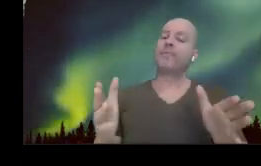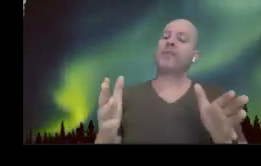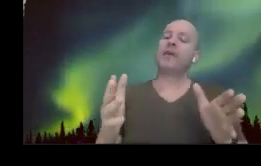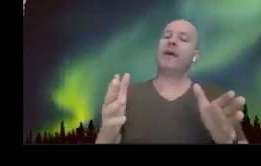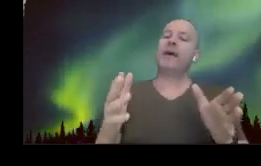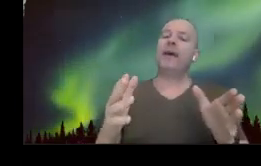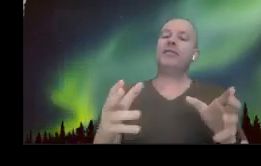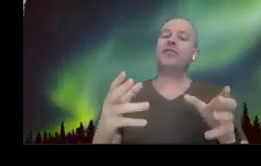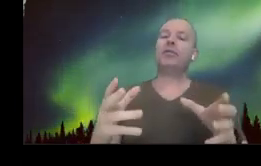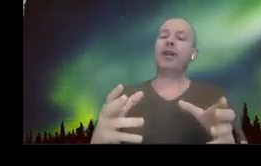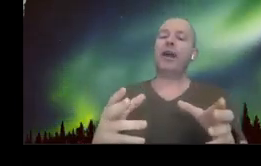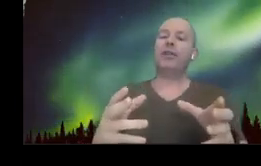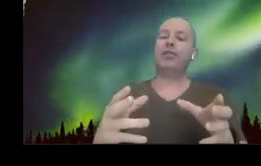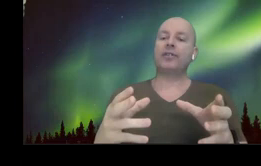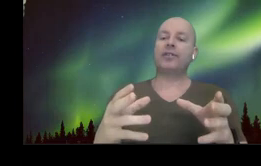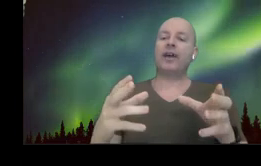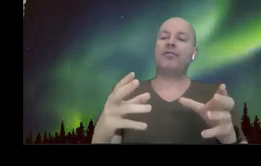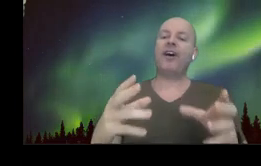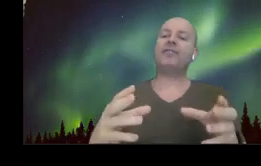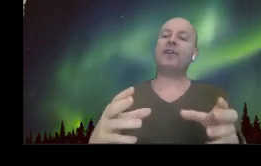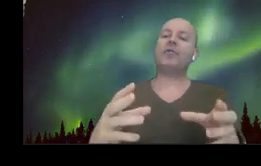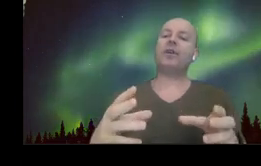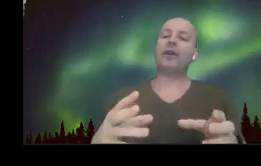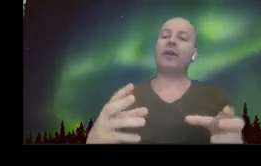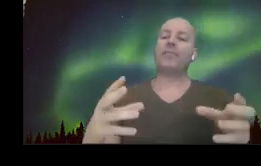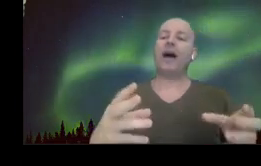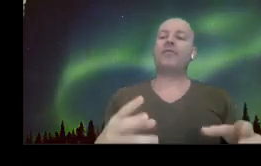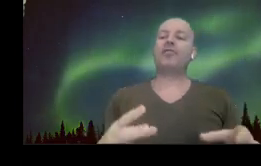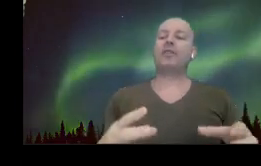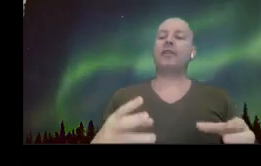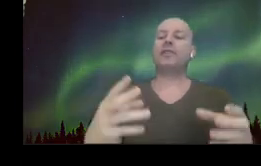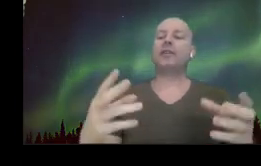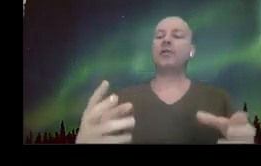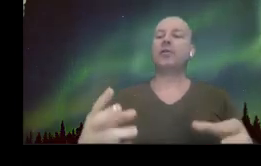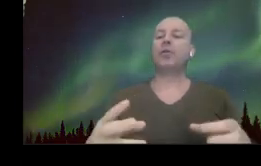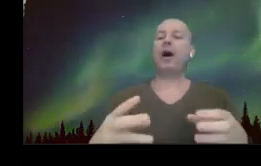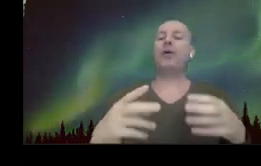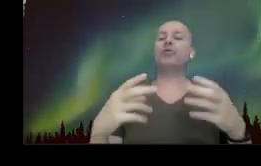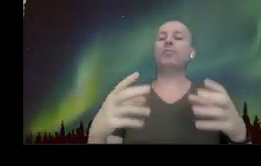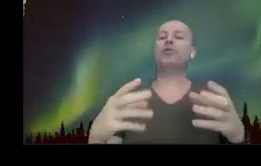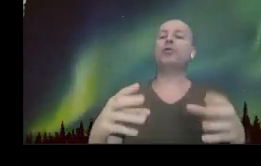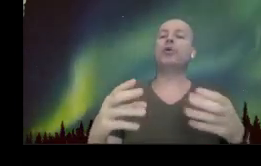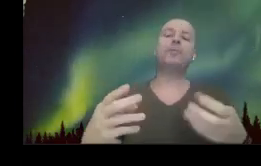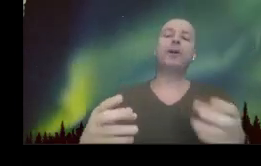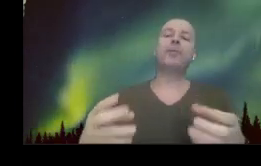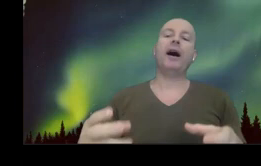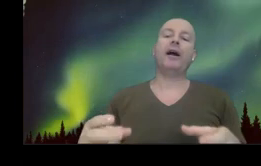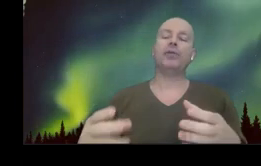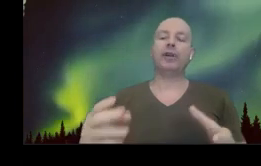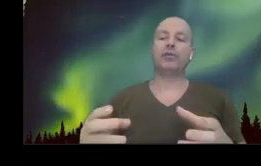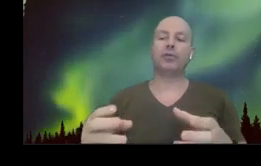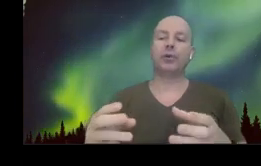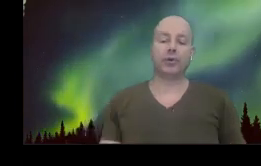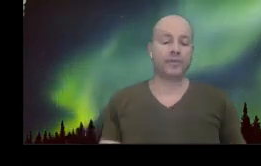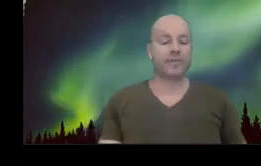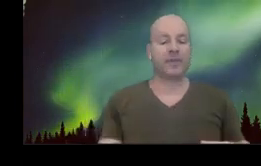rio. Esses nutrientes fazem com que a vegetação, os produtores